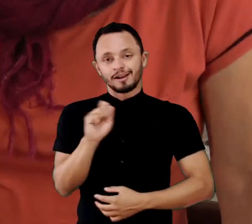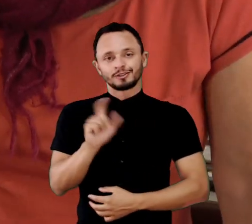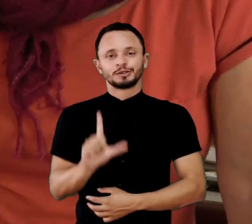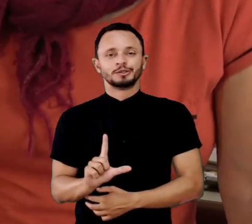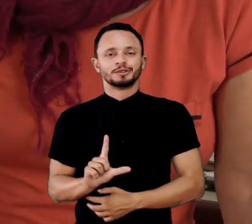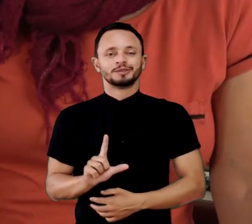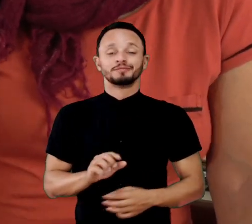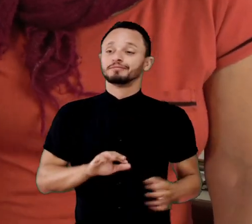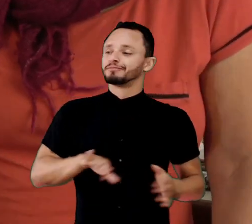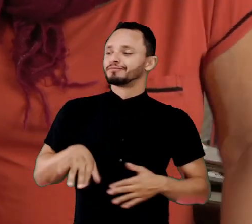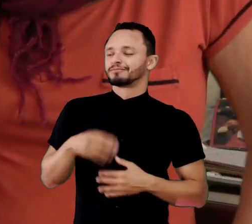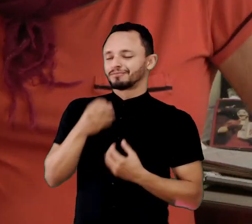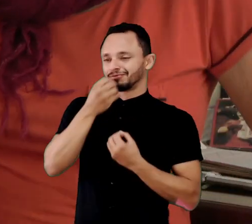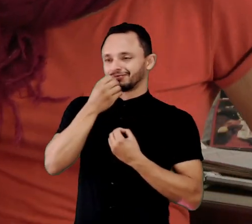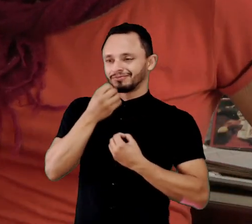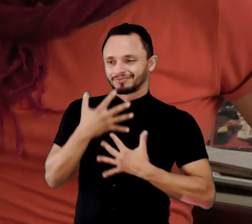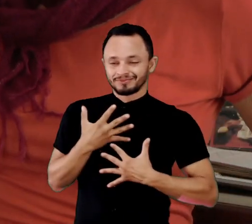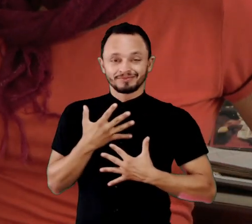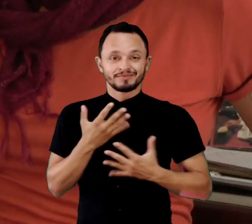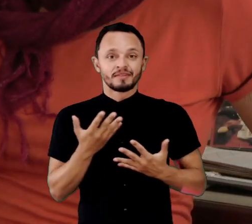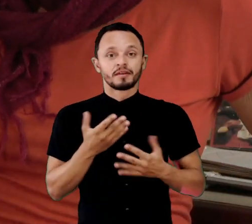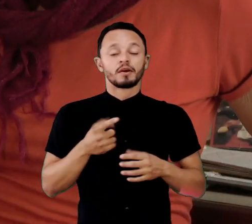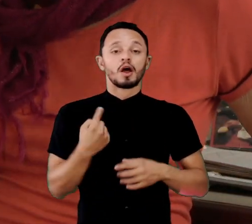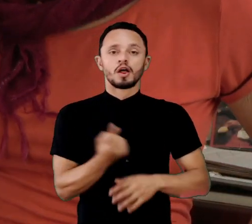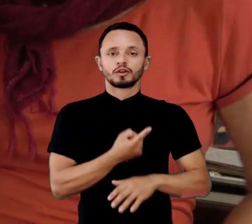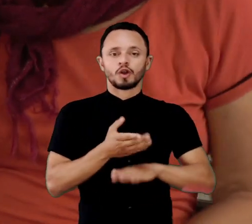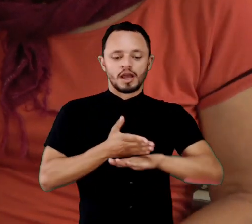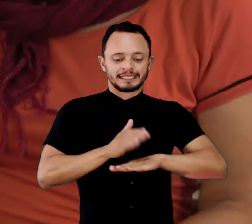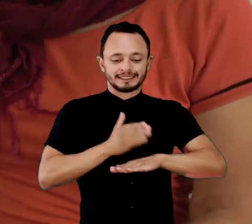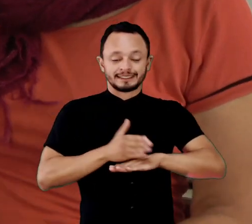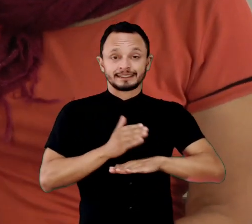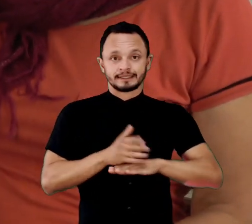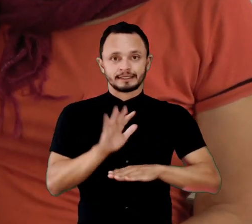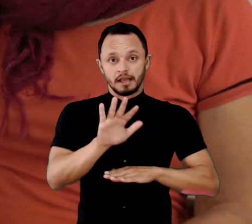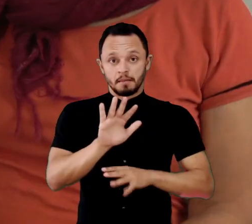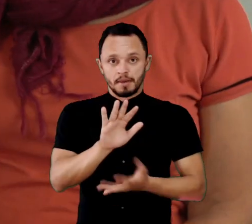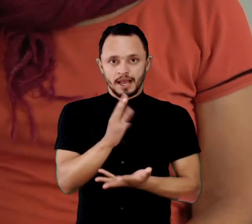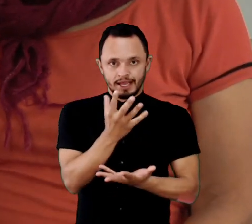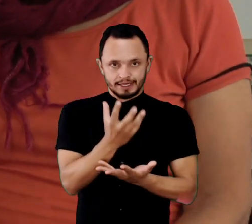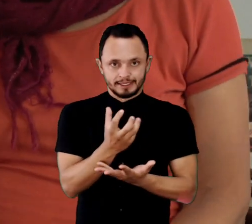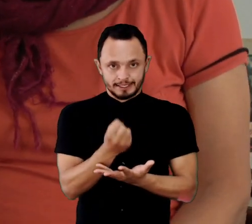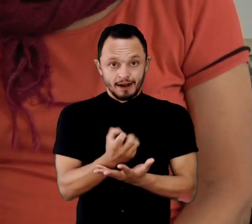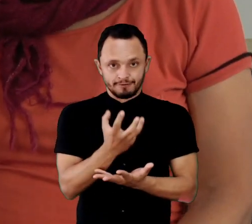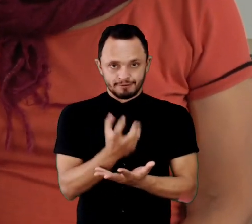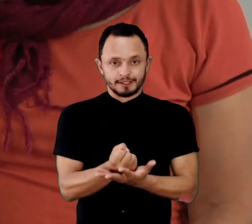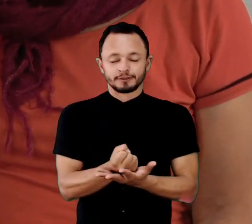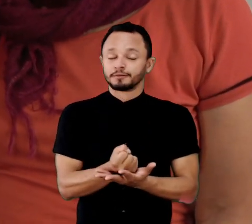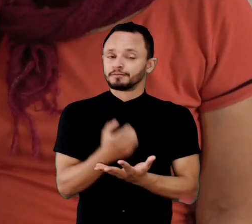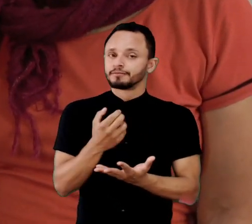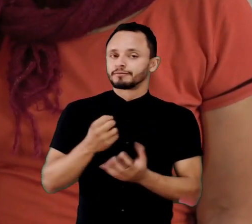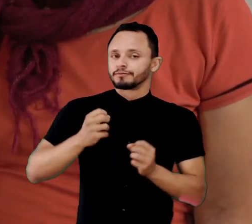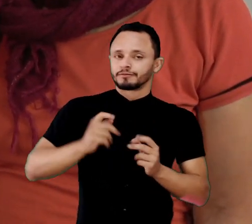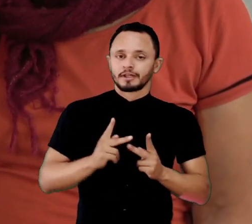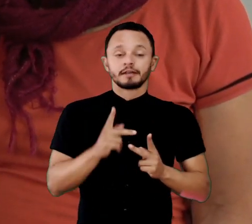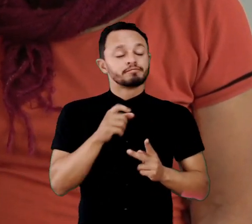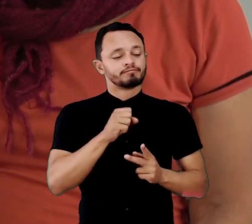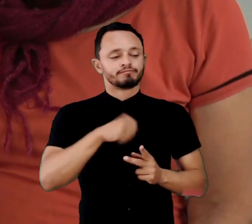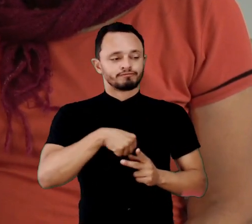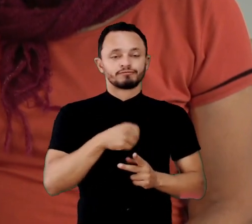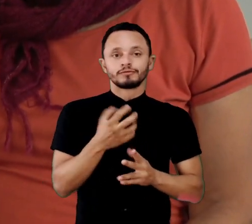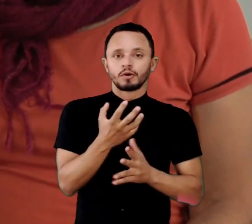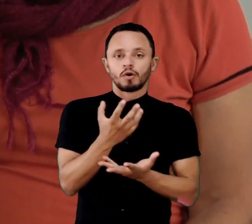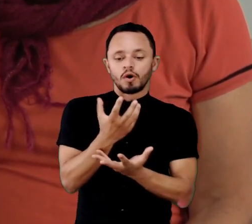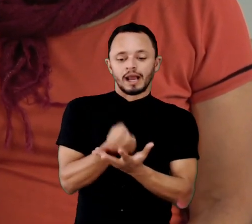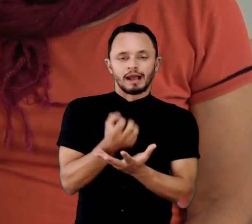azul. Muito bem. Bom, nós vamos ensaiar, mas gravando, né? É. Então vamos ensaiar a